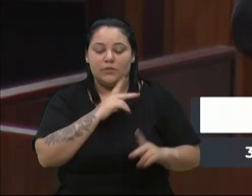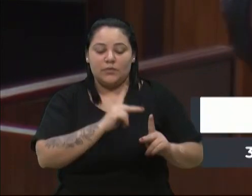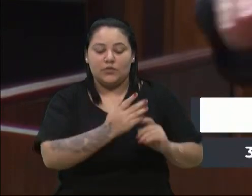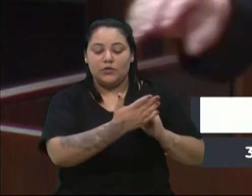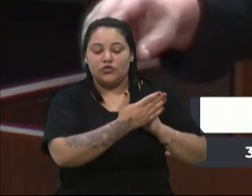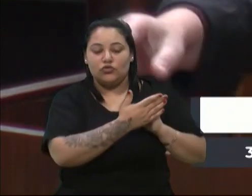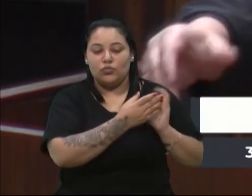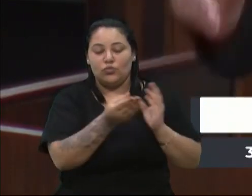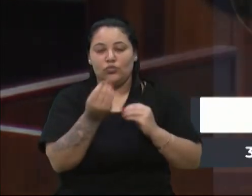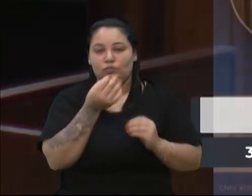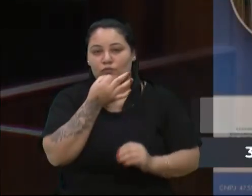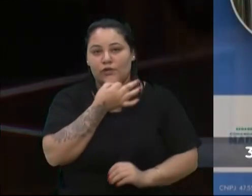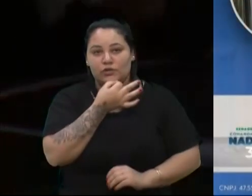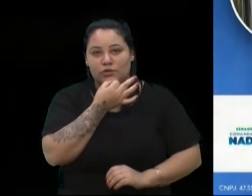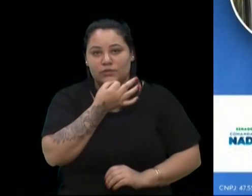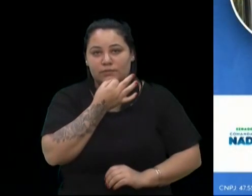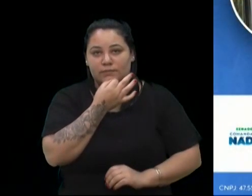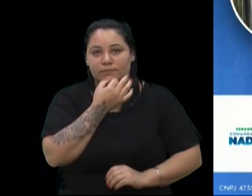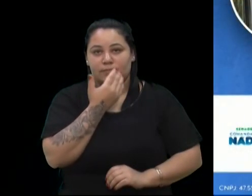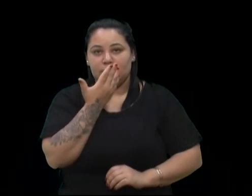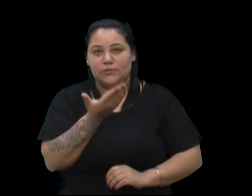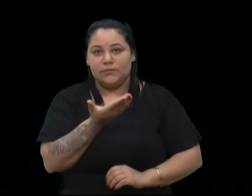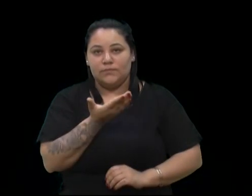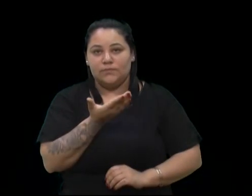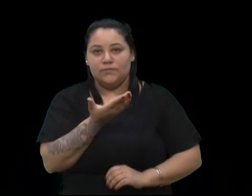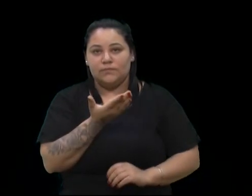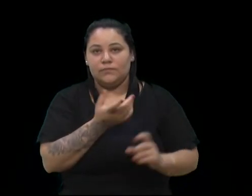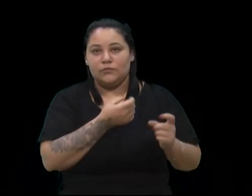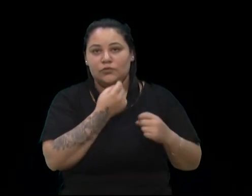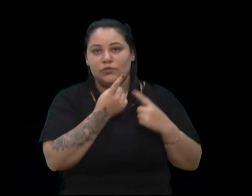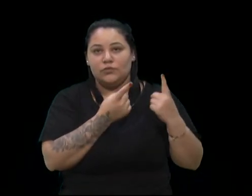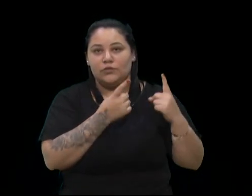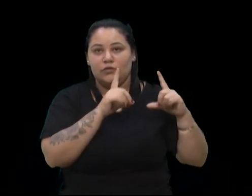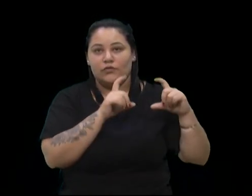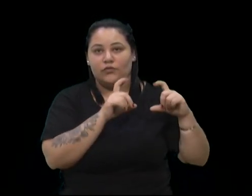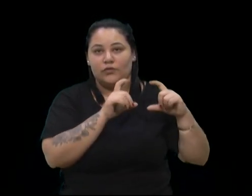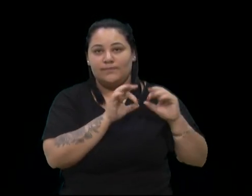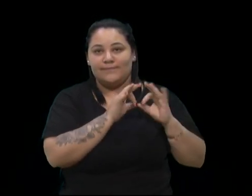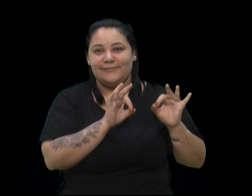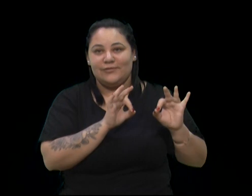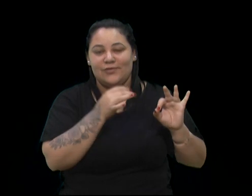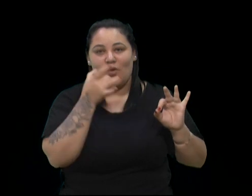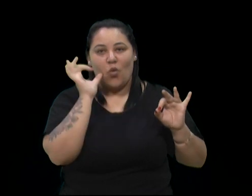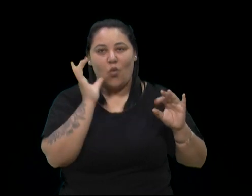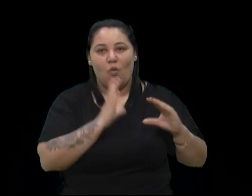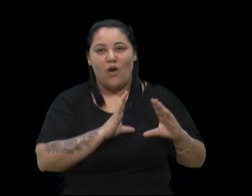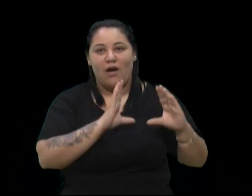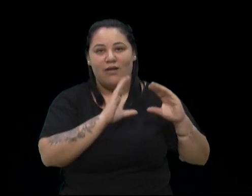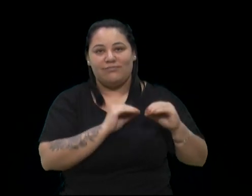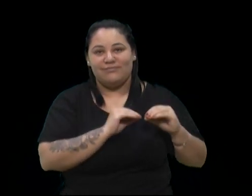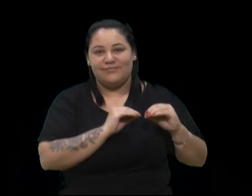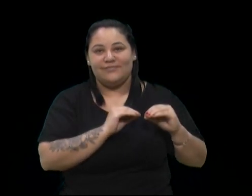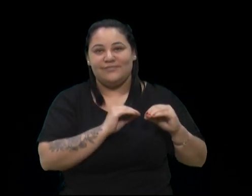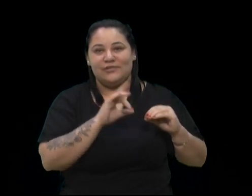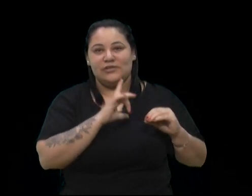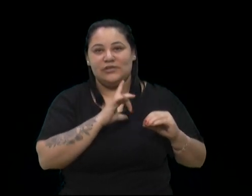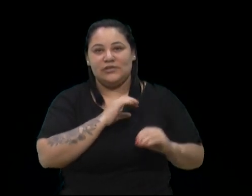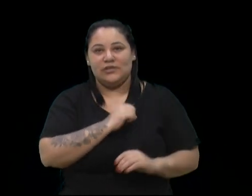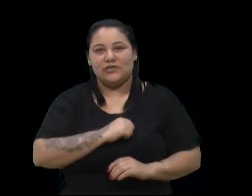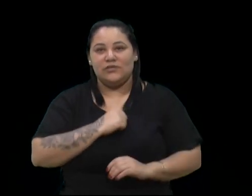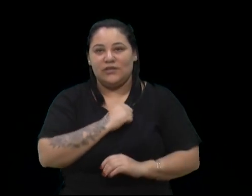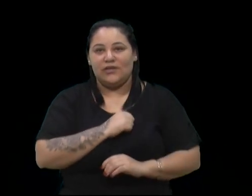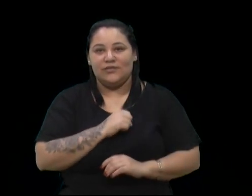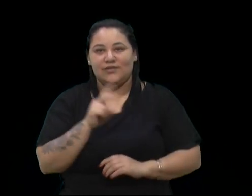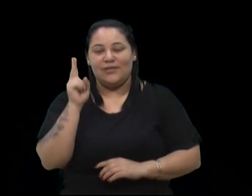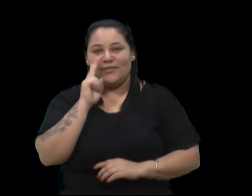Caxias do Sul. Então, algumas fotos que salvei ontem à noite, umas aqui em plenário, que a gente tenha a saudade e a lembrança